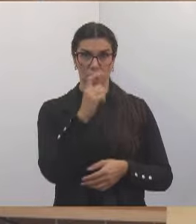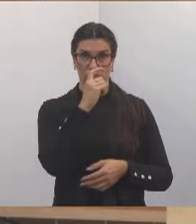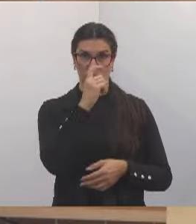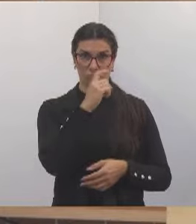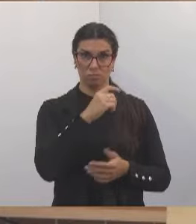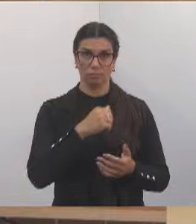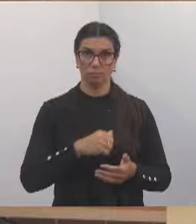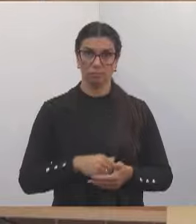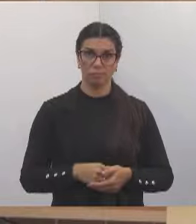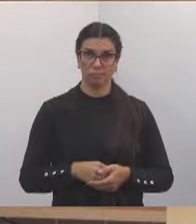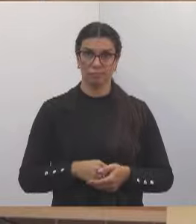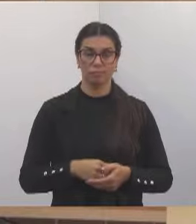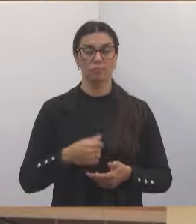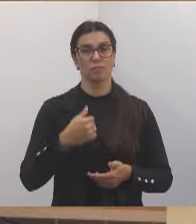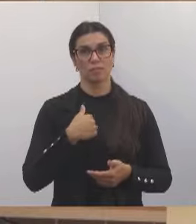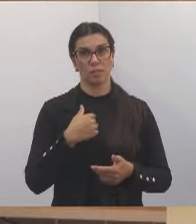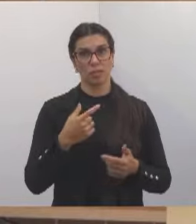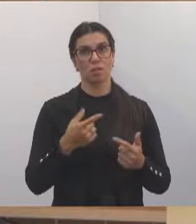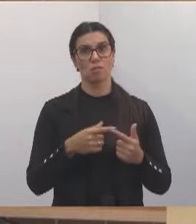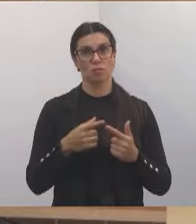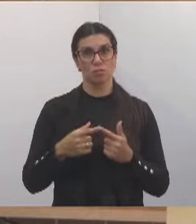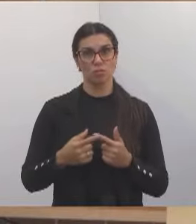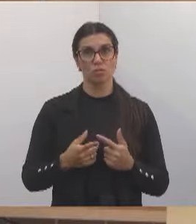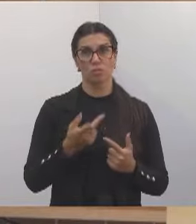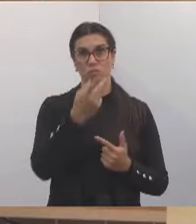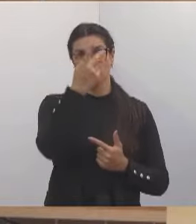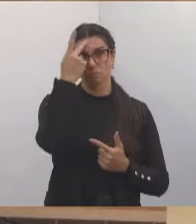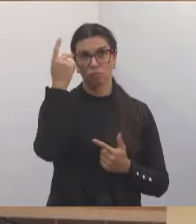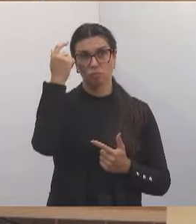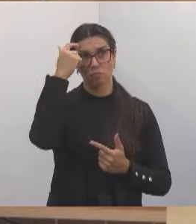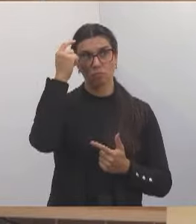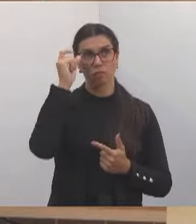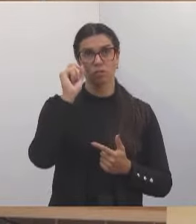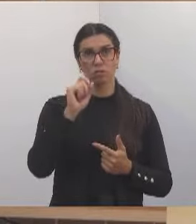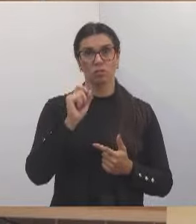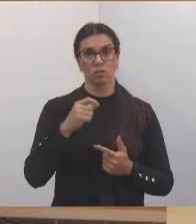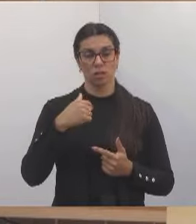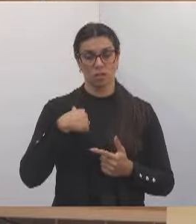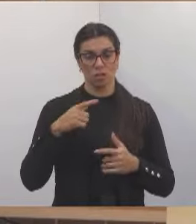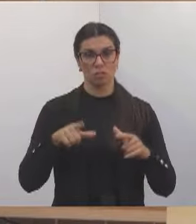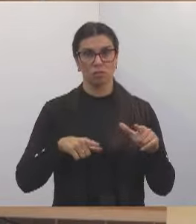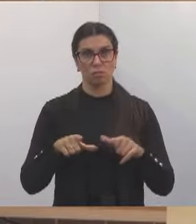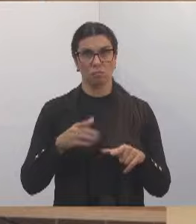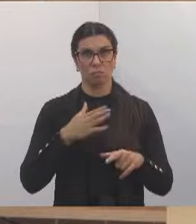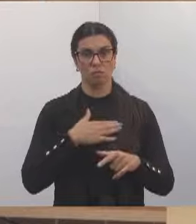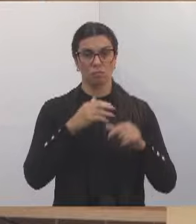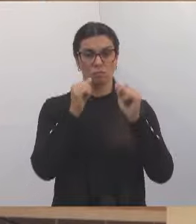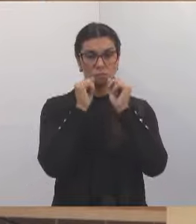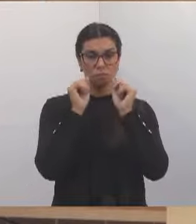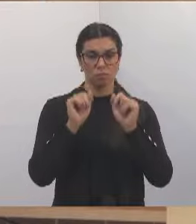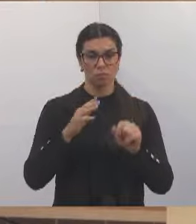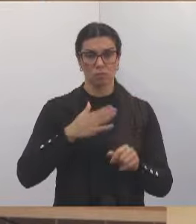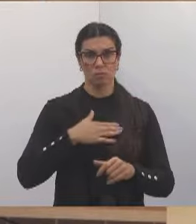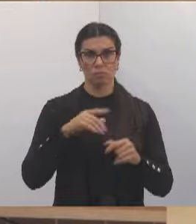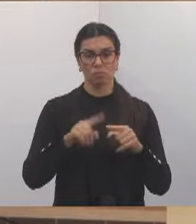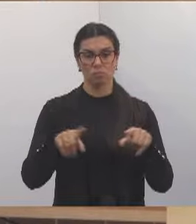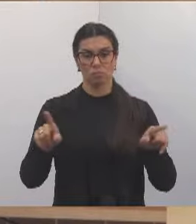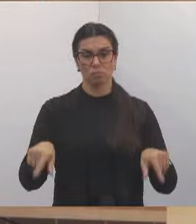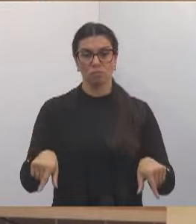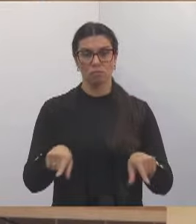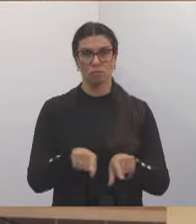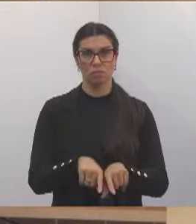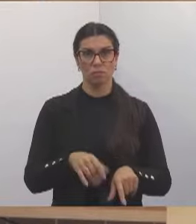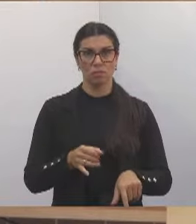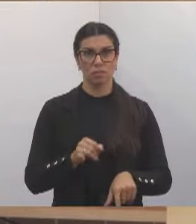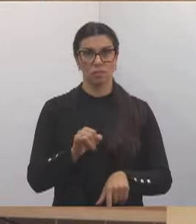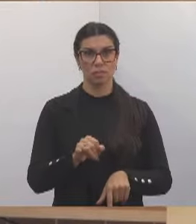Então, gente, eu sou o tipo de pessoa que eu penso o seguinte: estou trabalhando com o meu assessor no meu gabinete, se o